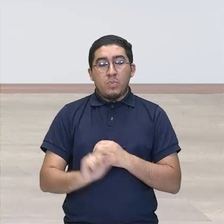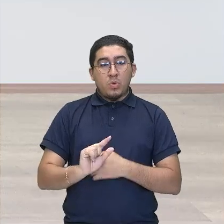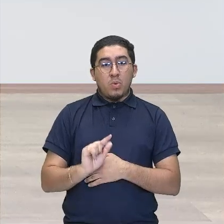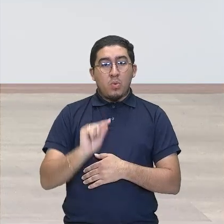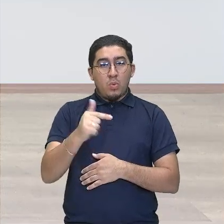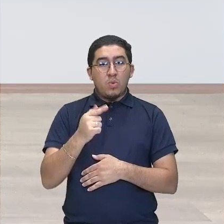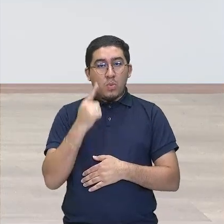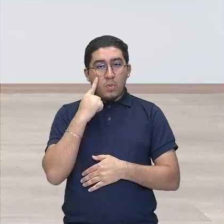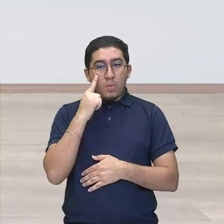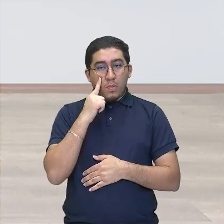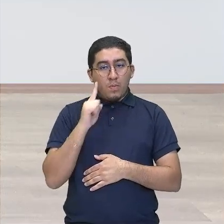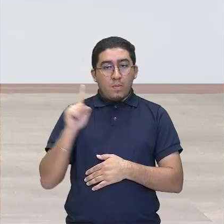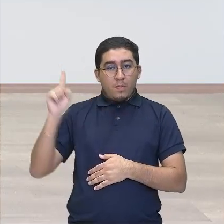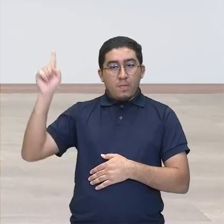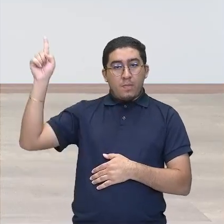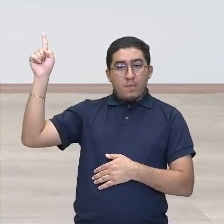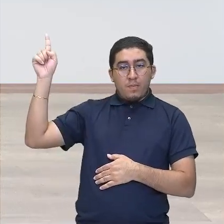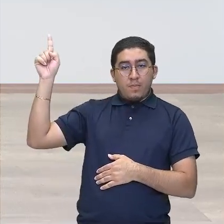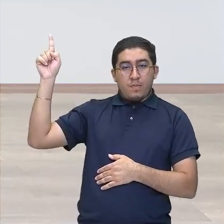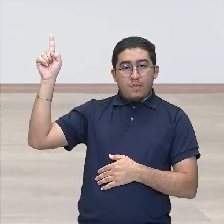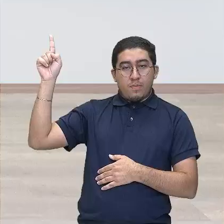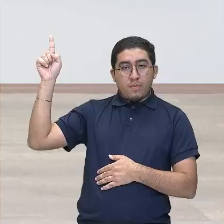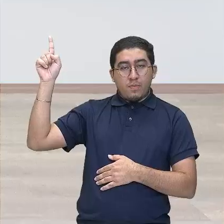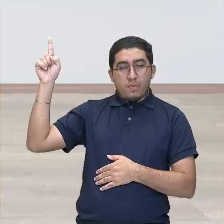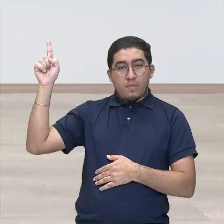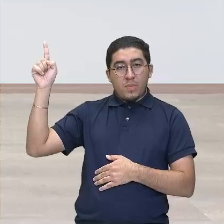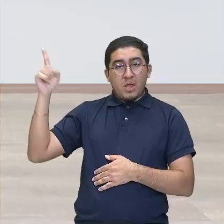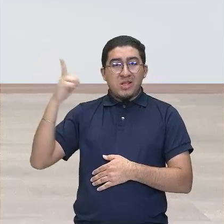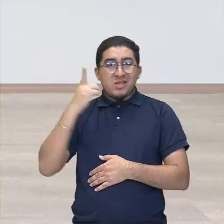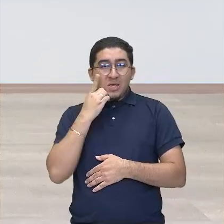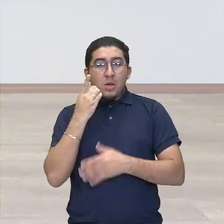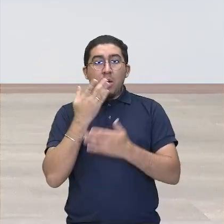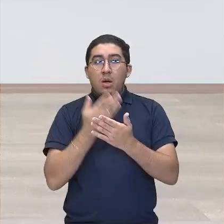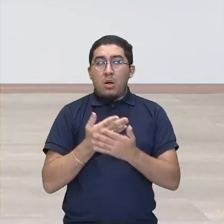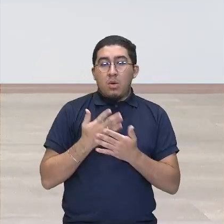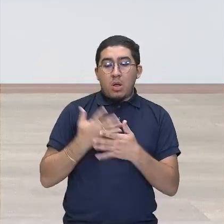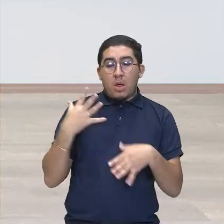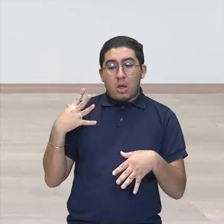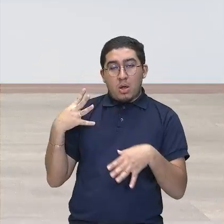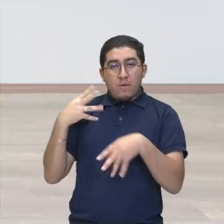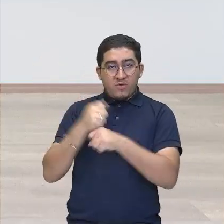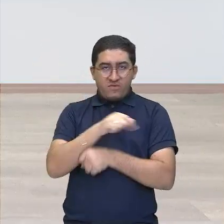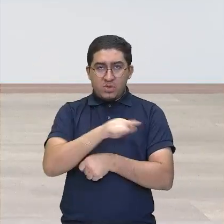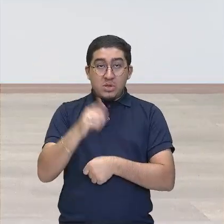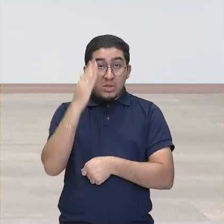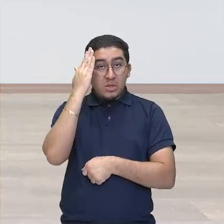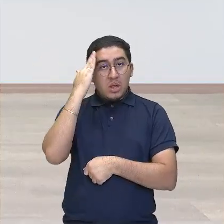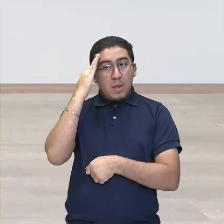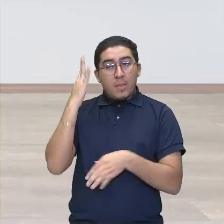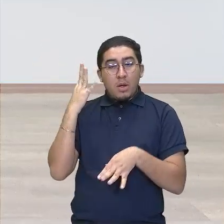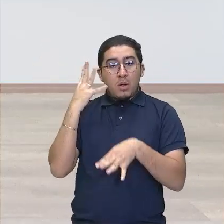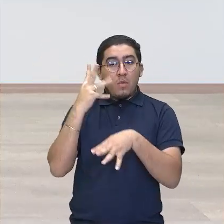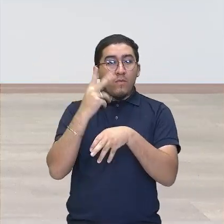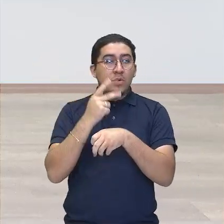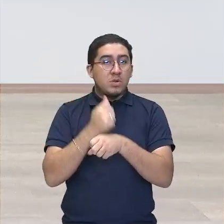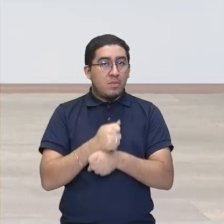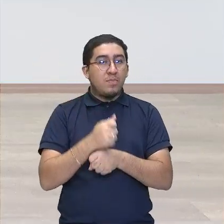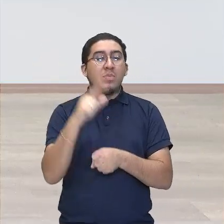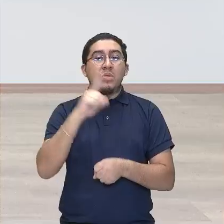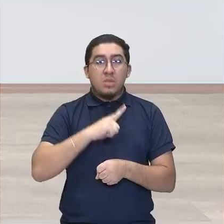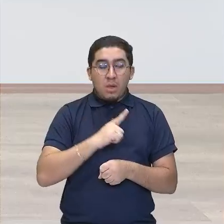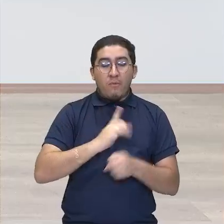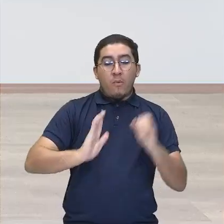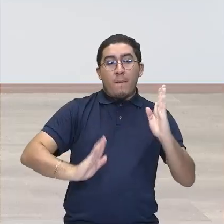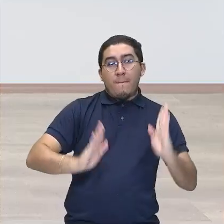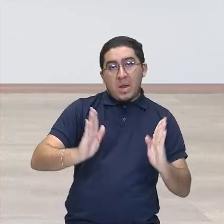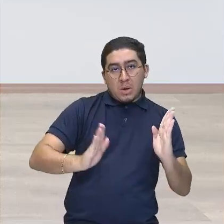uma mudança também no dia da aula de revisão. Vocês estão habituados que a aula de revisão ela acontece ao final da unidade de